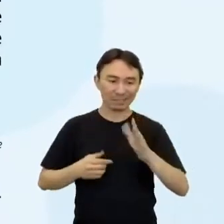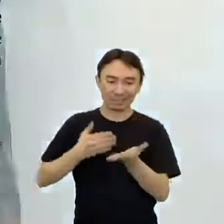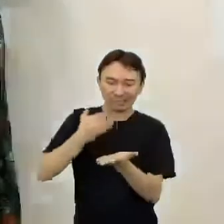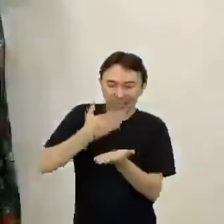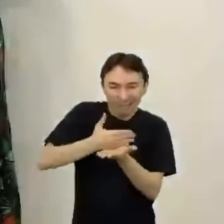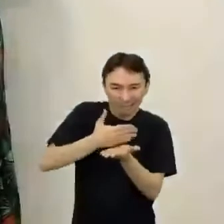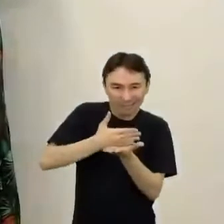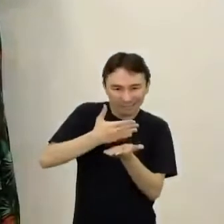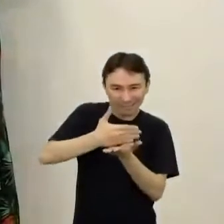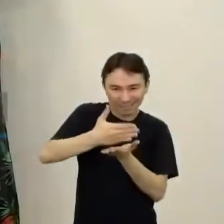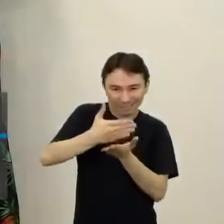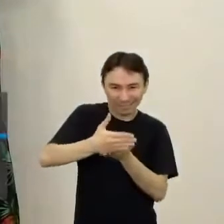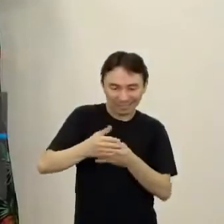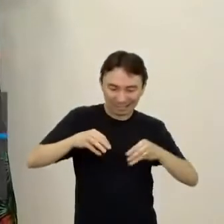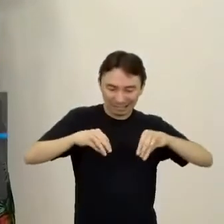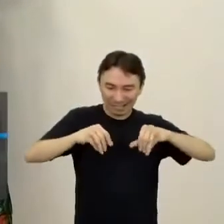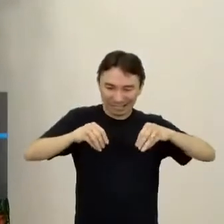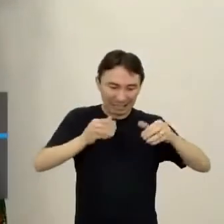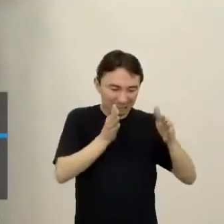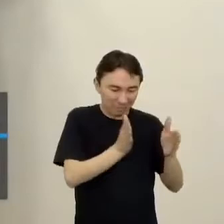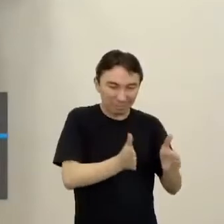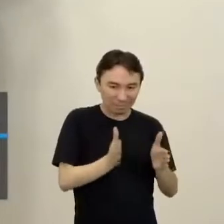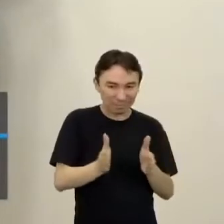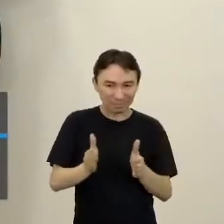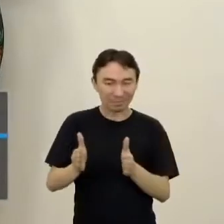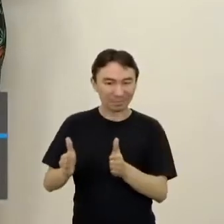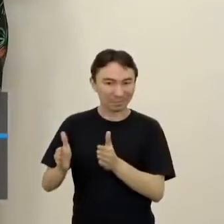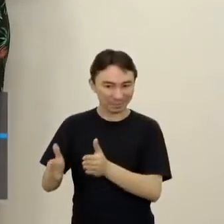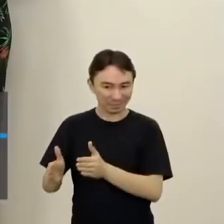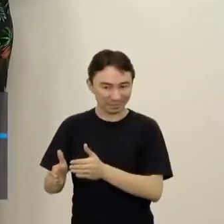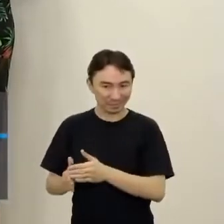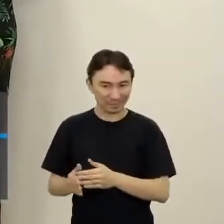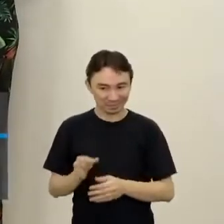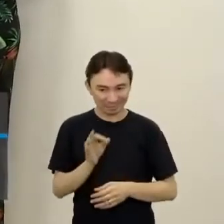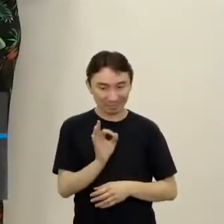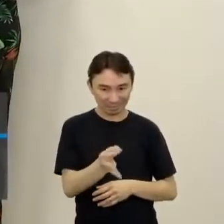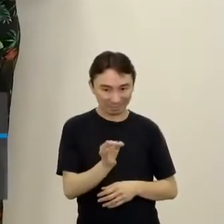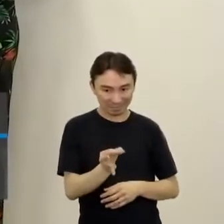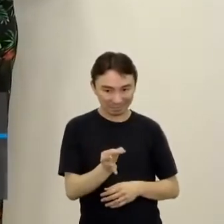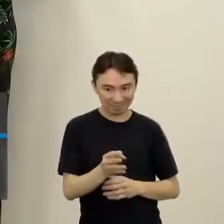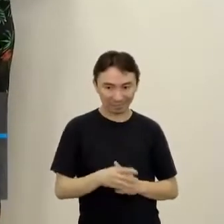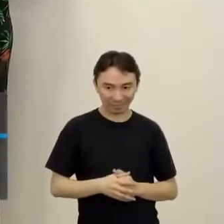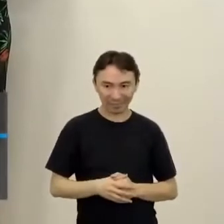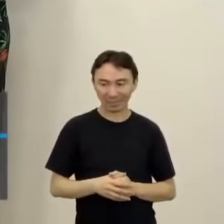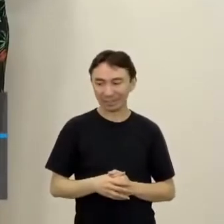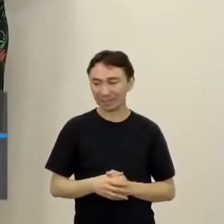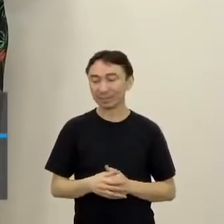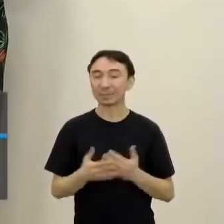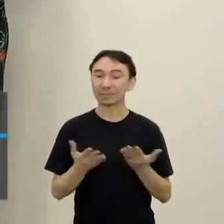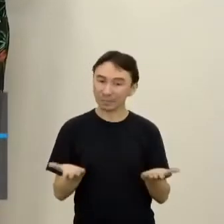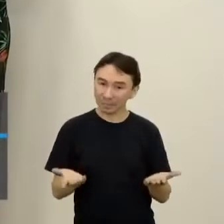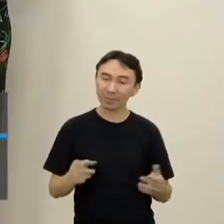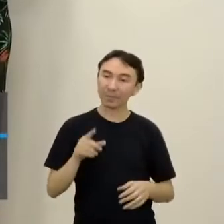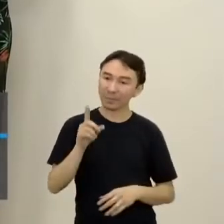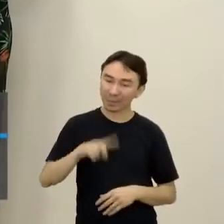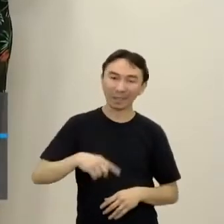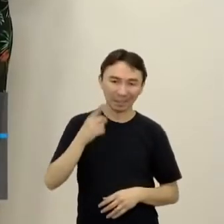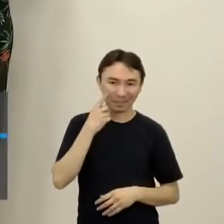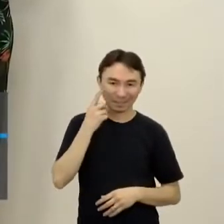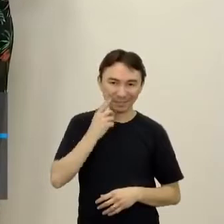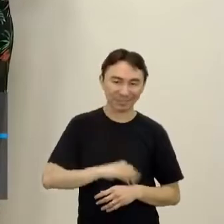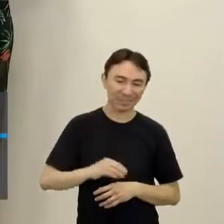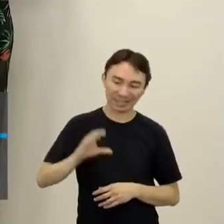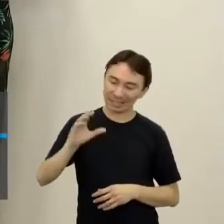de organizar o território, está bem? É uma forma de administrar esse território. Isso são as capitanias